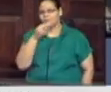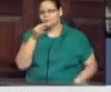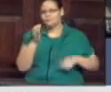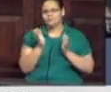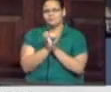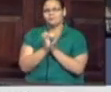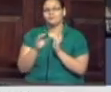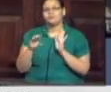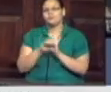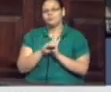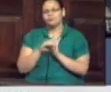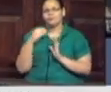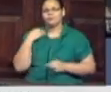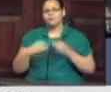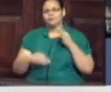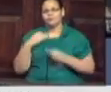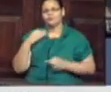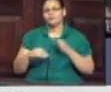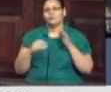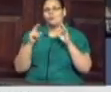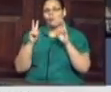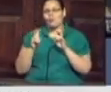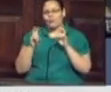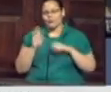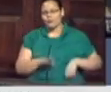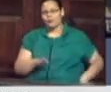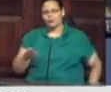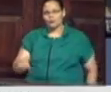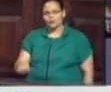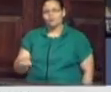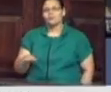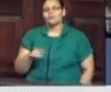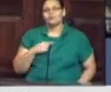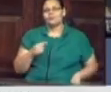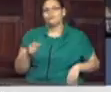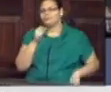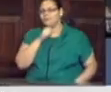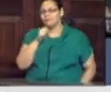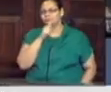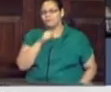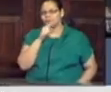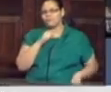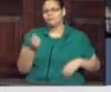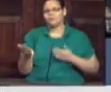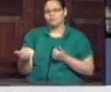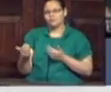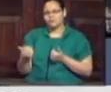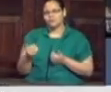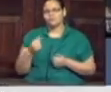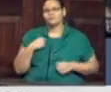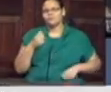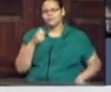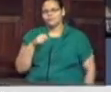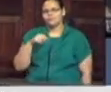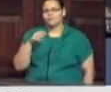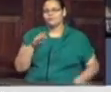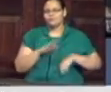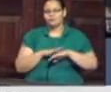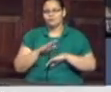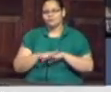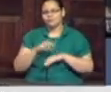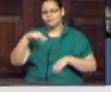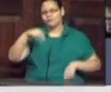Constituição e Justiça pela constitucionalidade e assuntos da criança, do idoso e do adolescente, favorável. Relatores, deputado Carlos Mink e Márcia Giovanni.